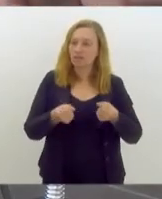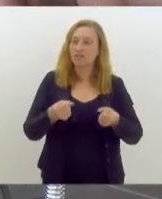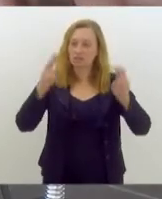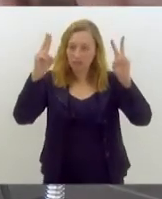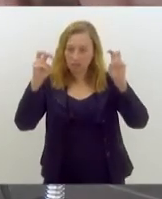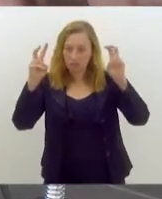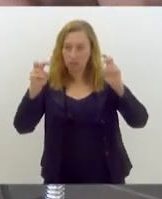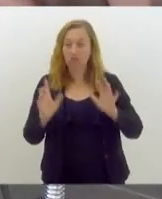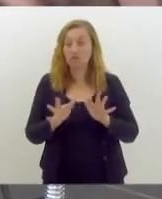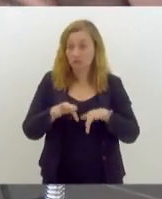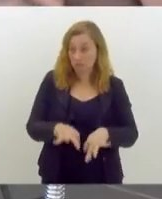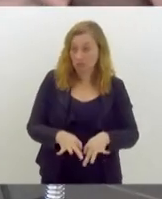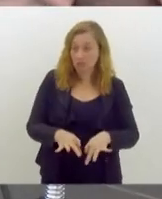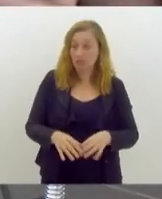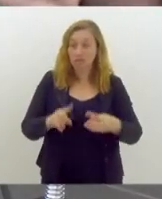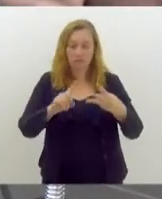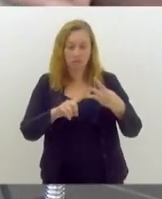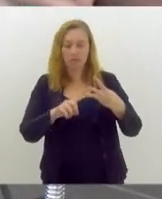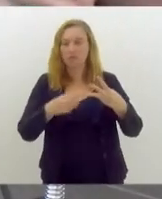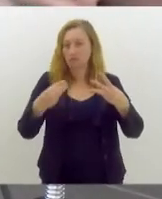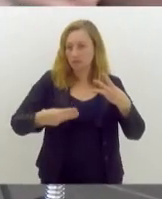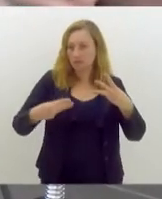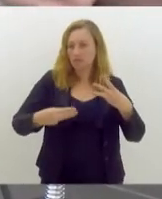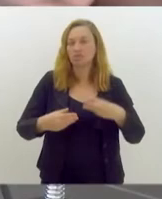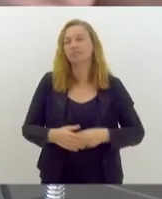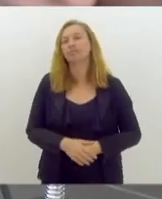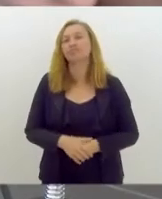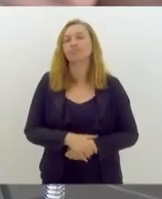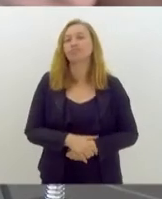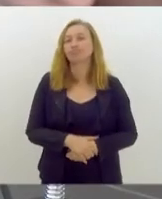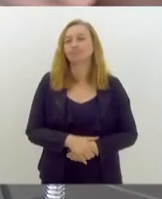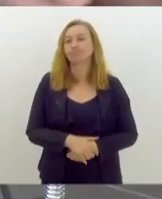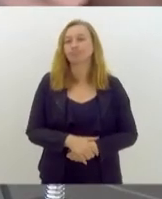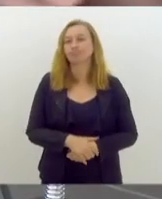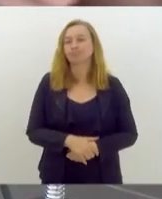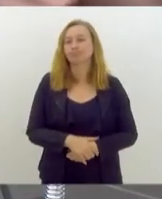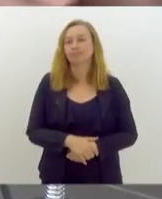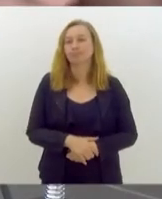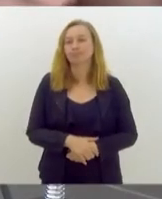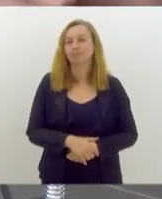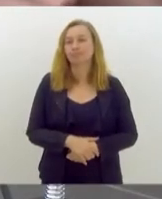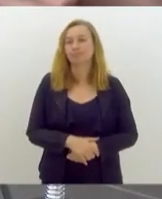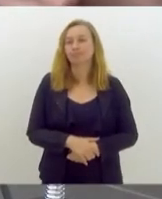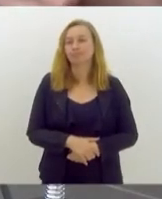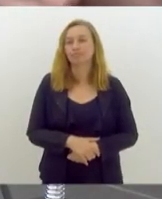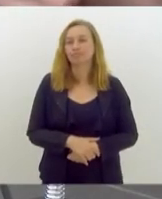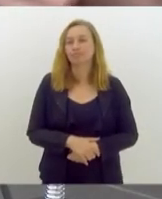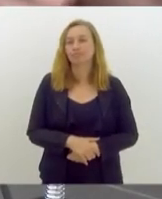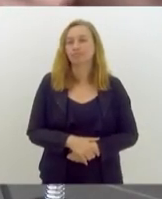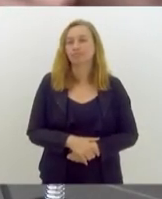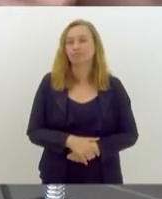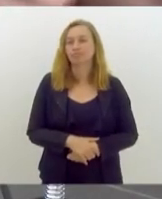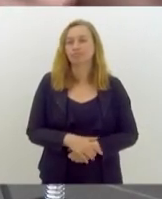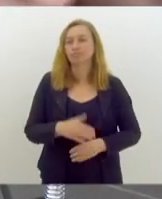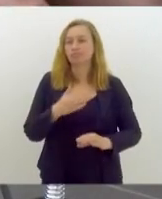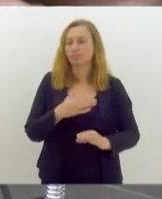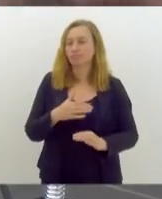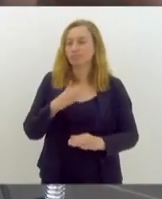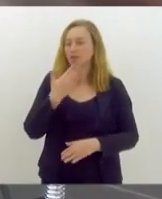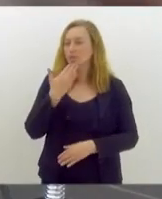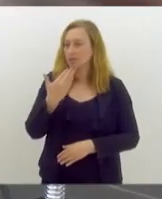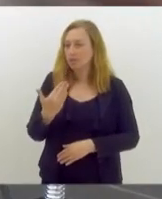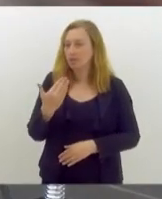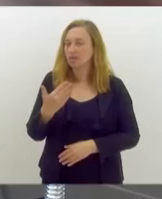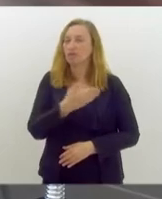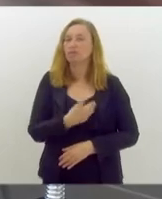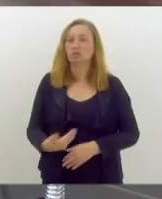finalmente o terceiro que tem que ser suscitado ao Governador eu acho